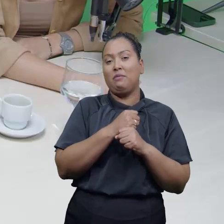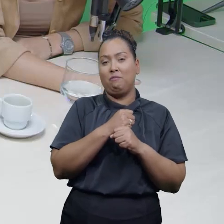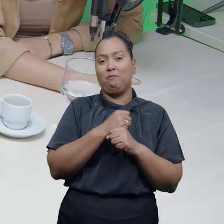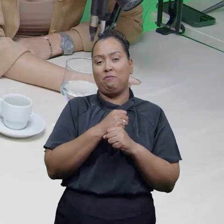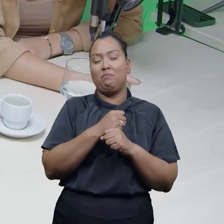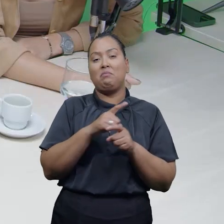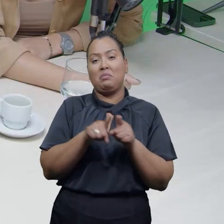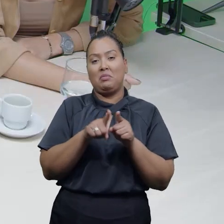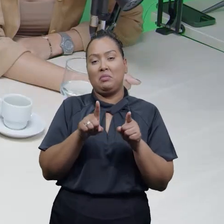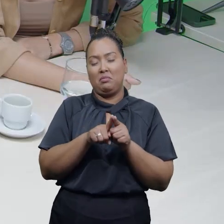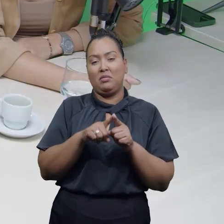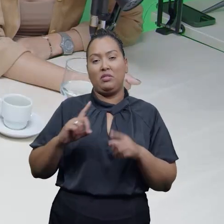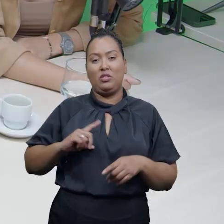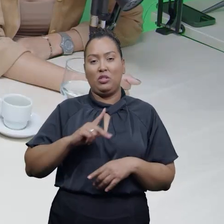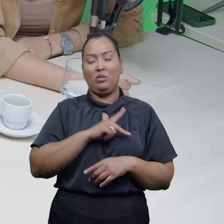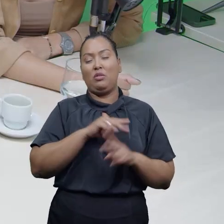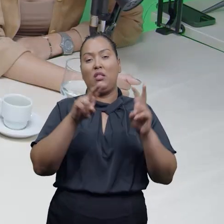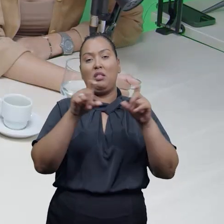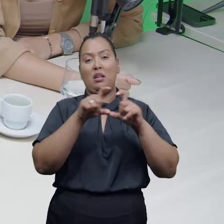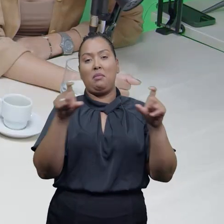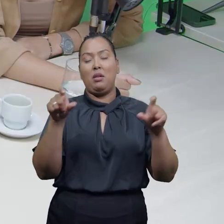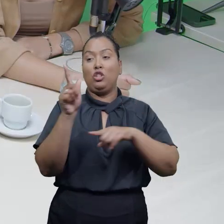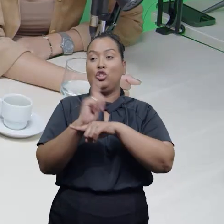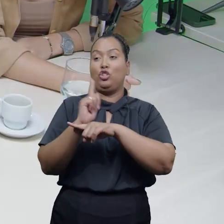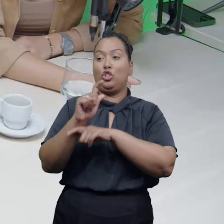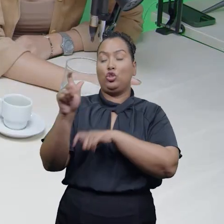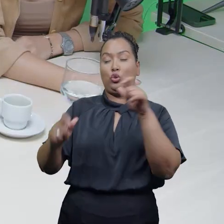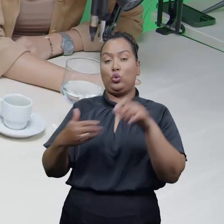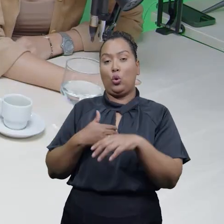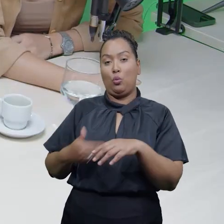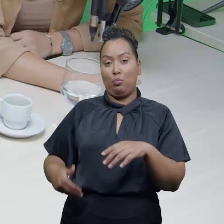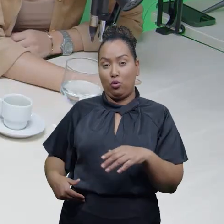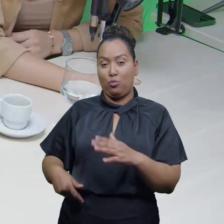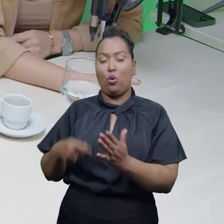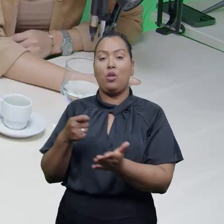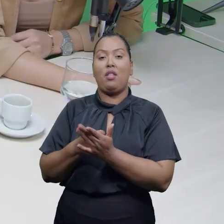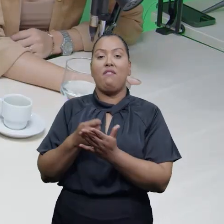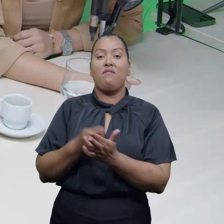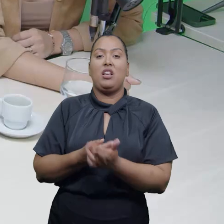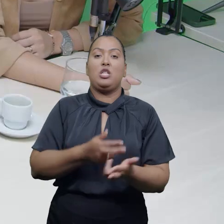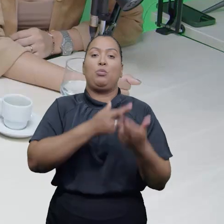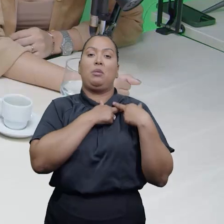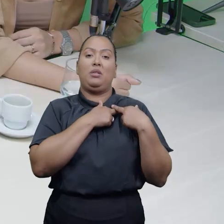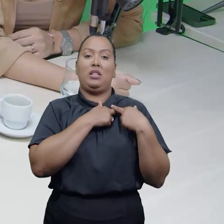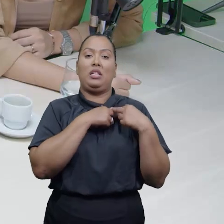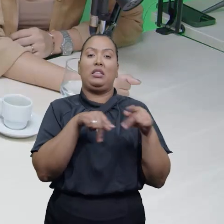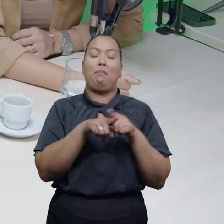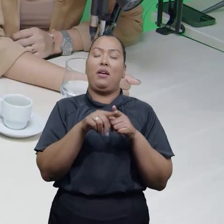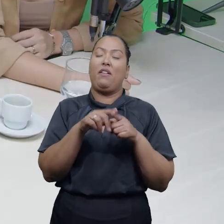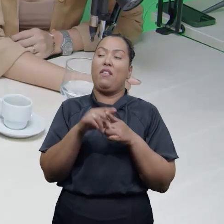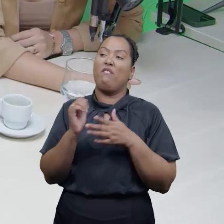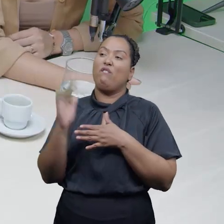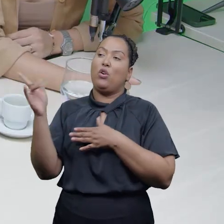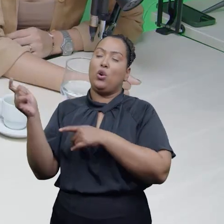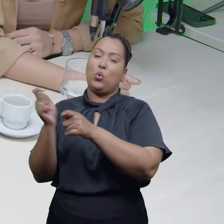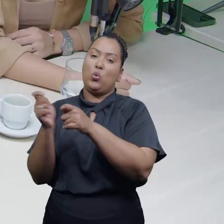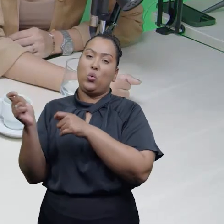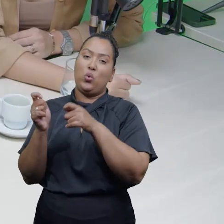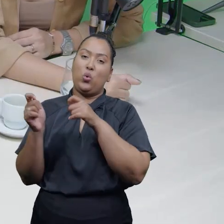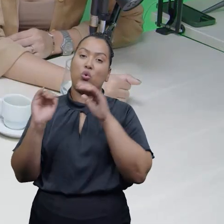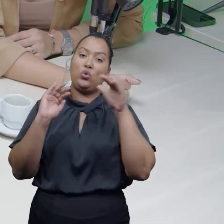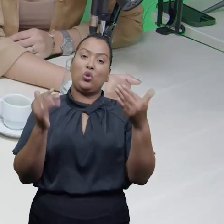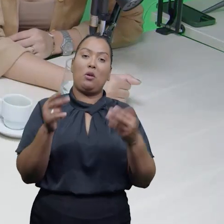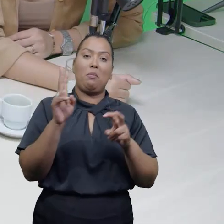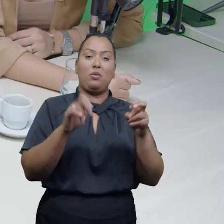tudo, exatamente uma cartilha chamada Os Deveres dos Gestores Públicos e o Papel do Sistema de Controle Externo